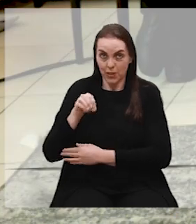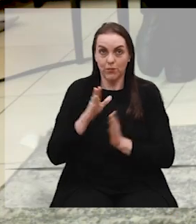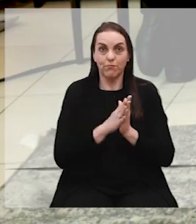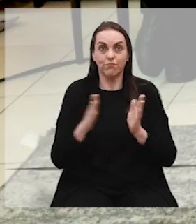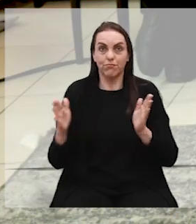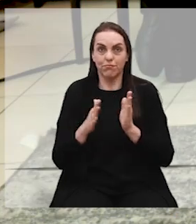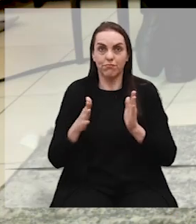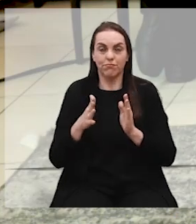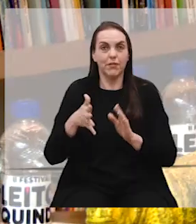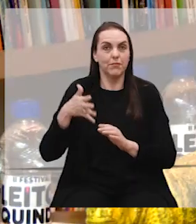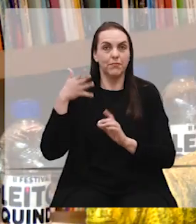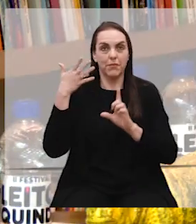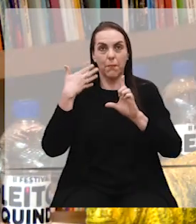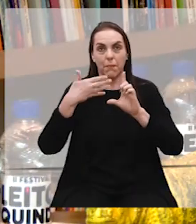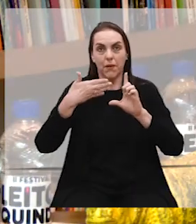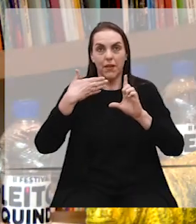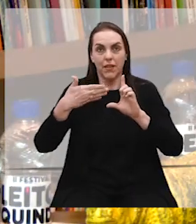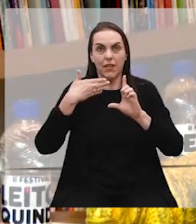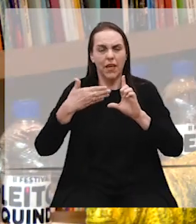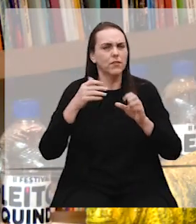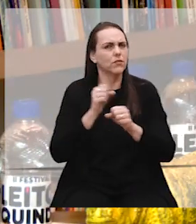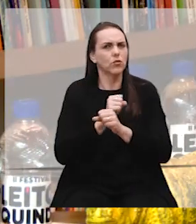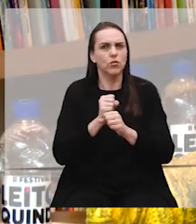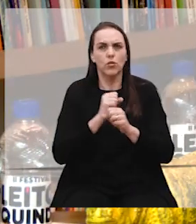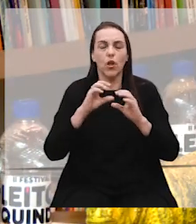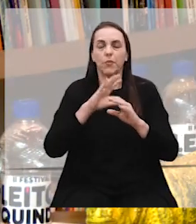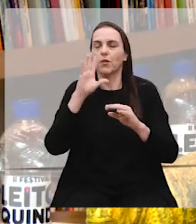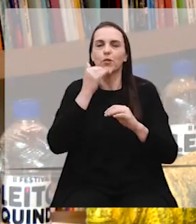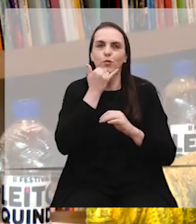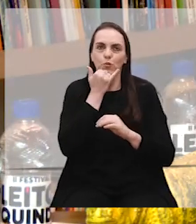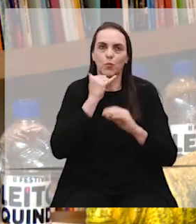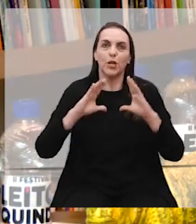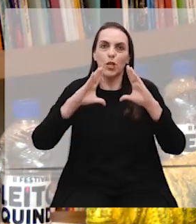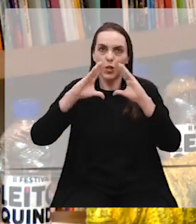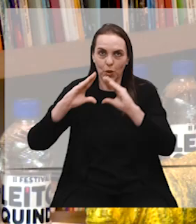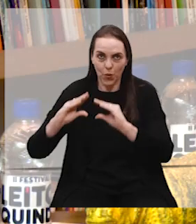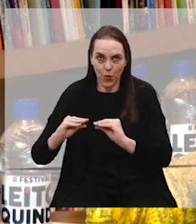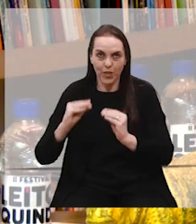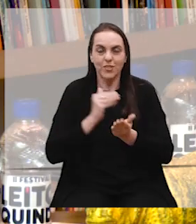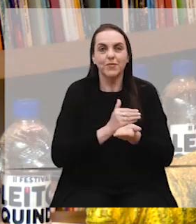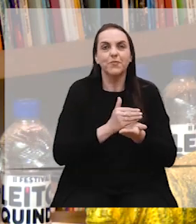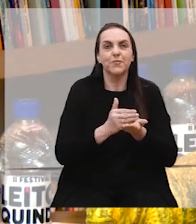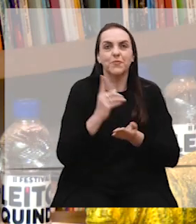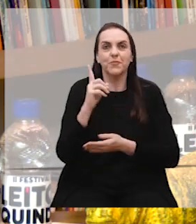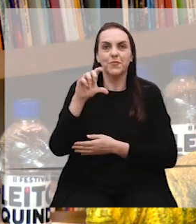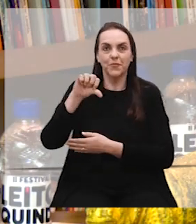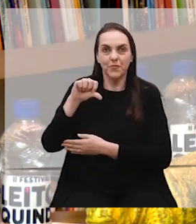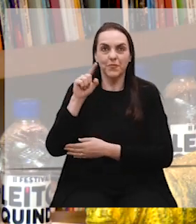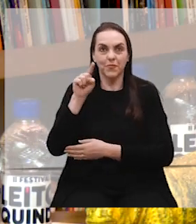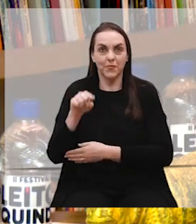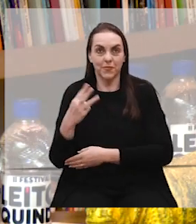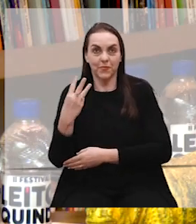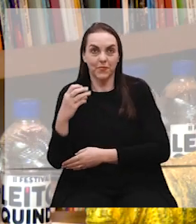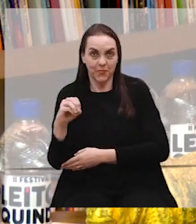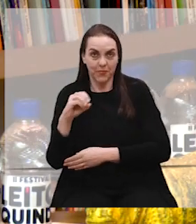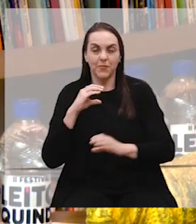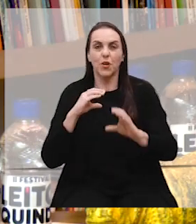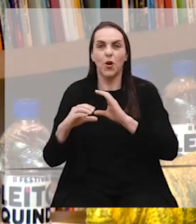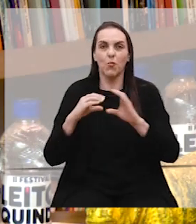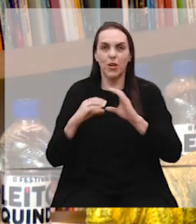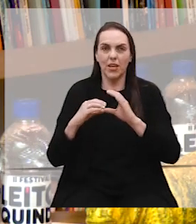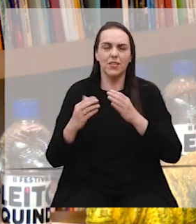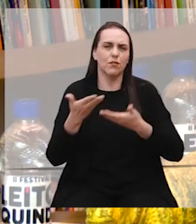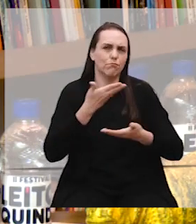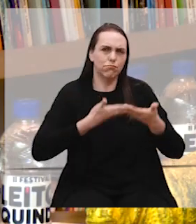com painéis em todas as noites, a partir das 19h30, para discutir sobre comunicação envolvendo